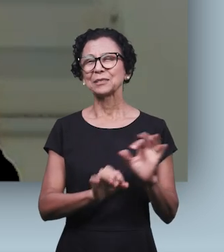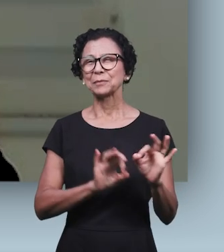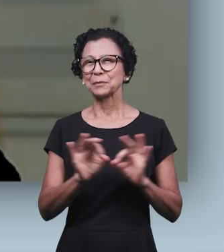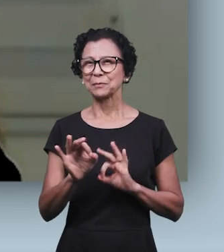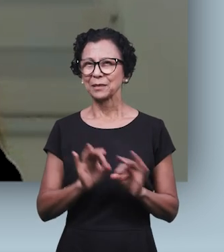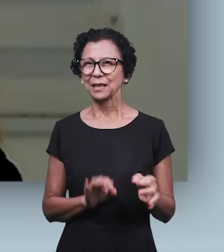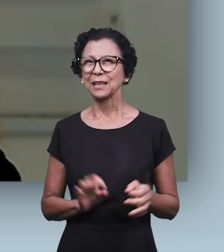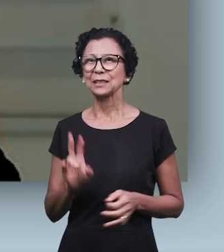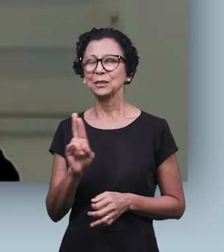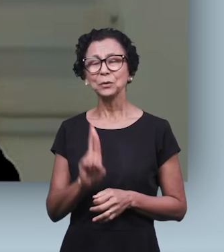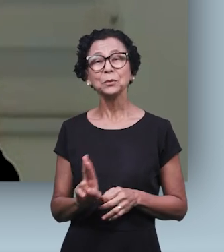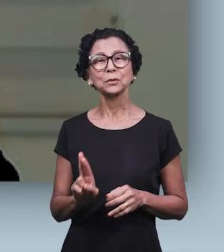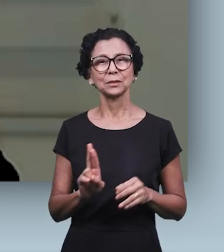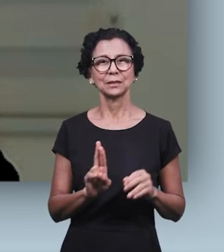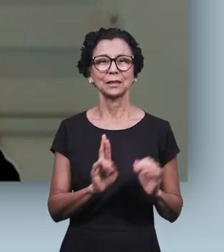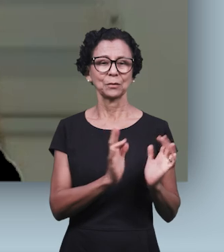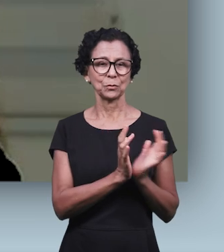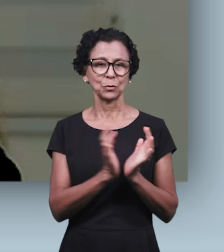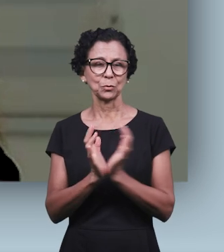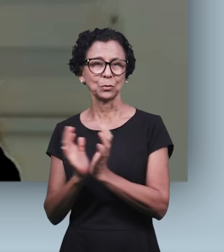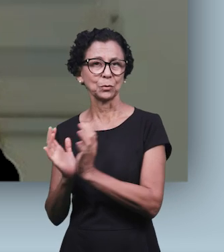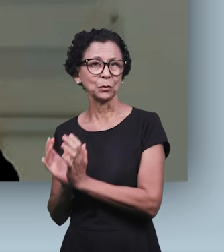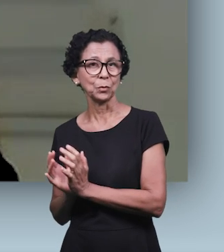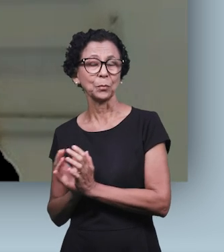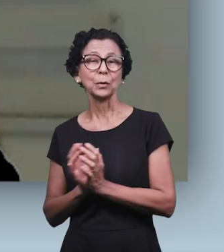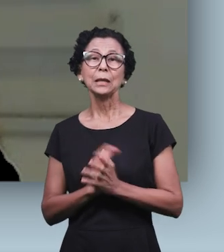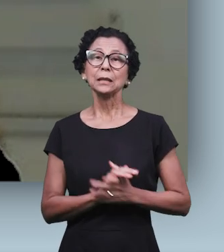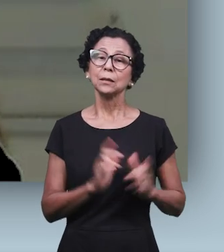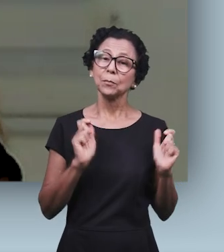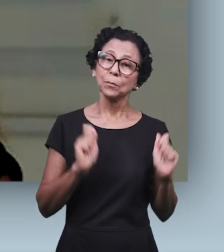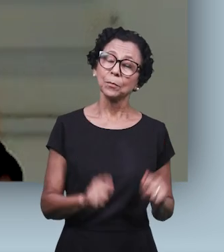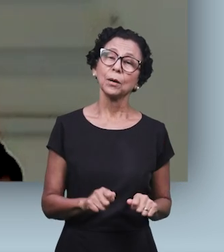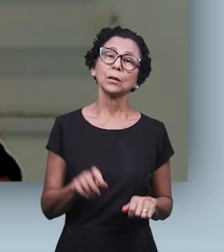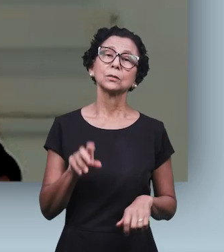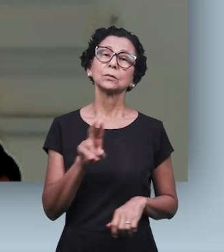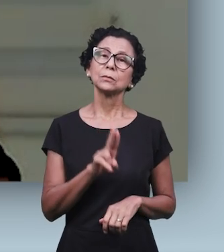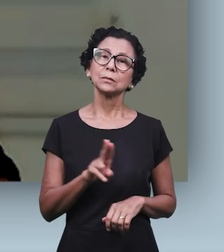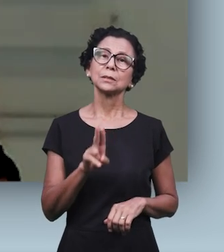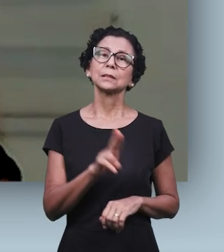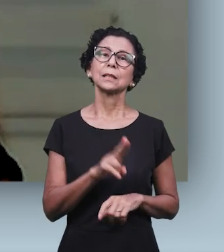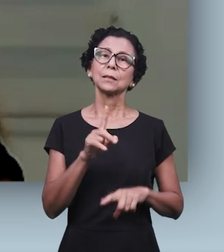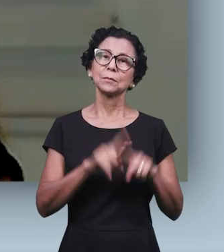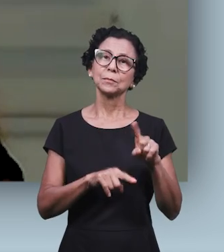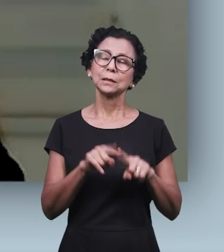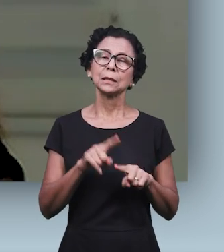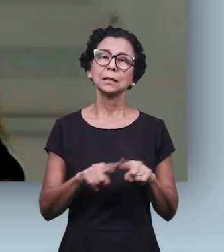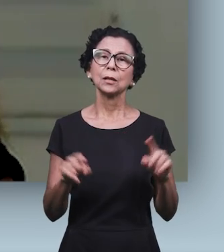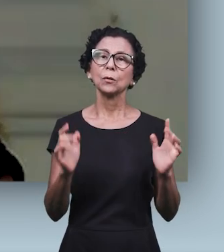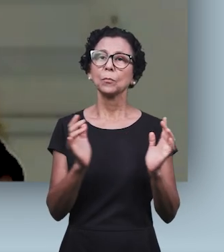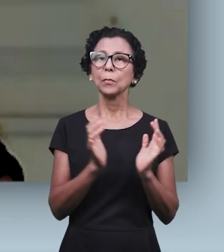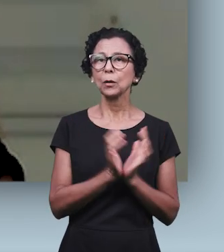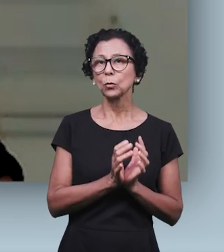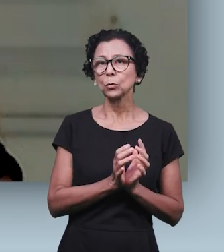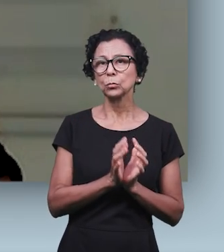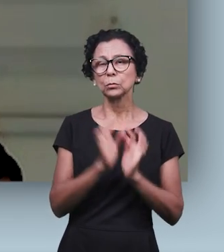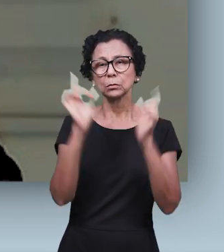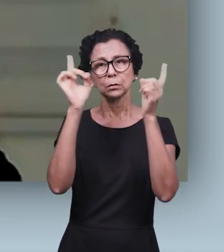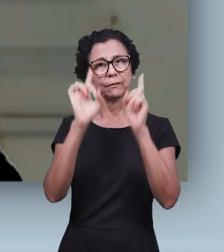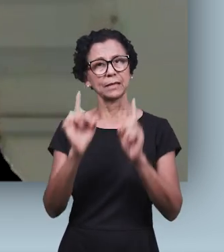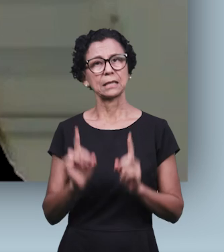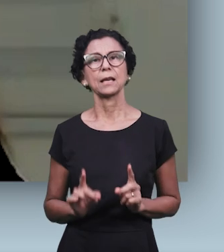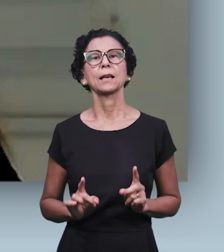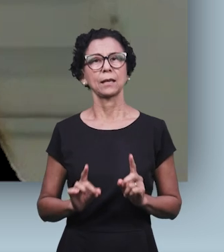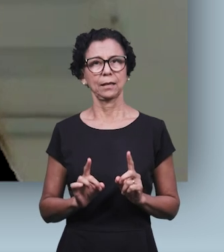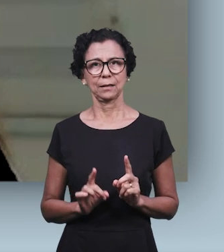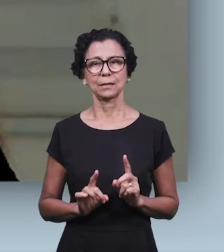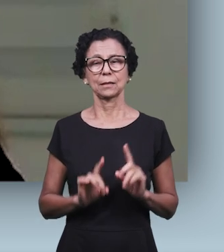muito elaborados, que usam com as classes, né? Esse mesmo material, ele pode ser usado também para a classe de crianças com